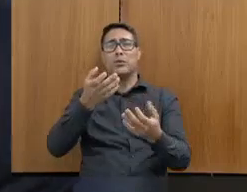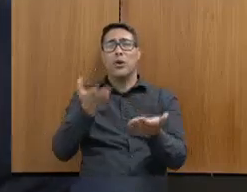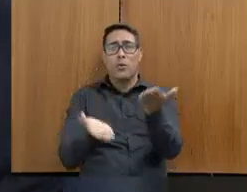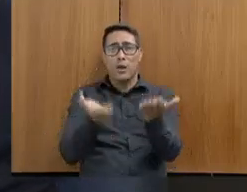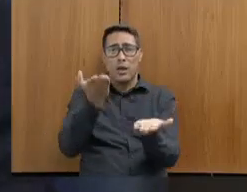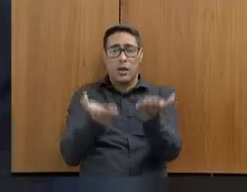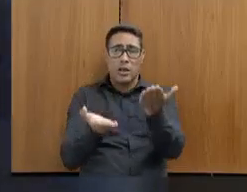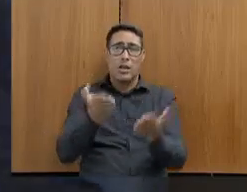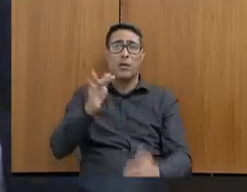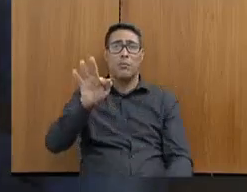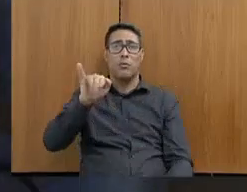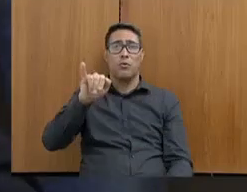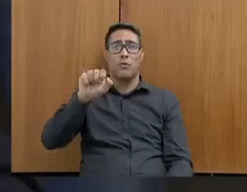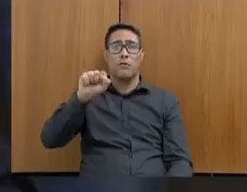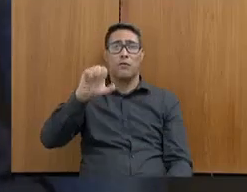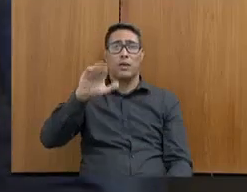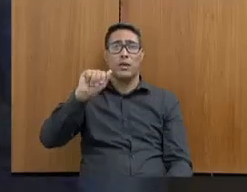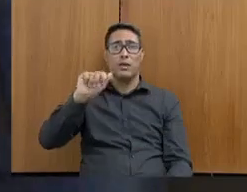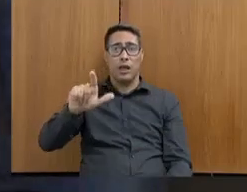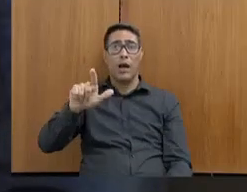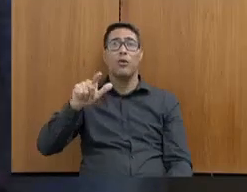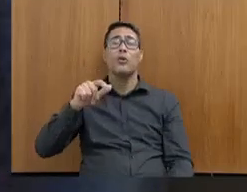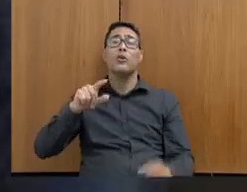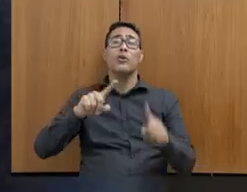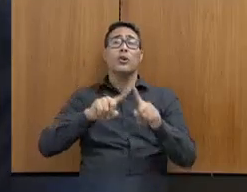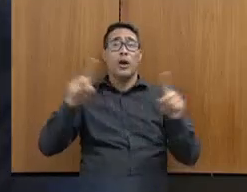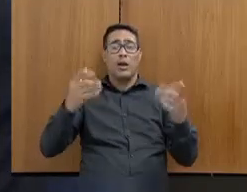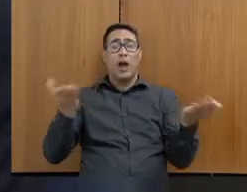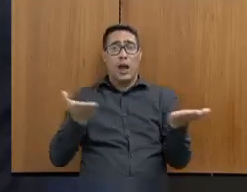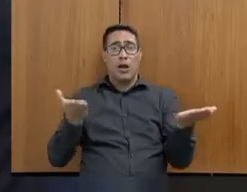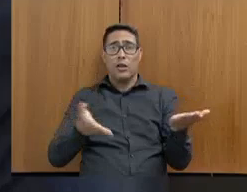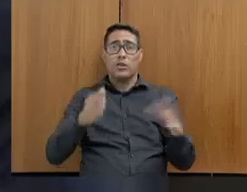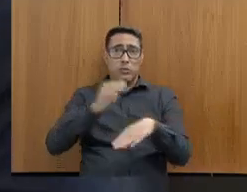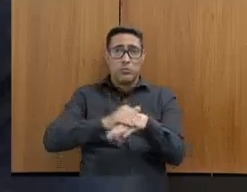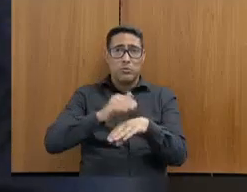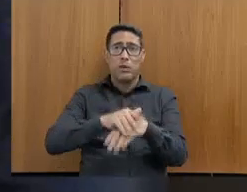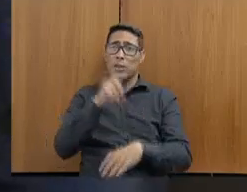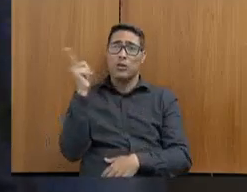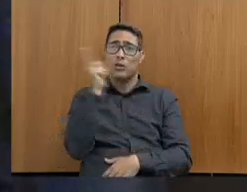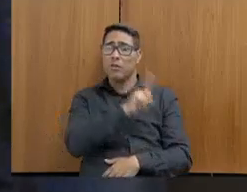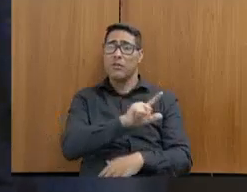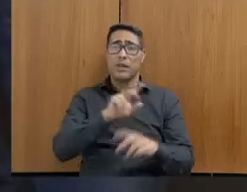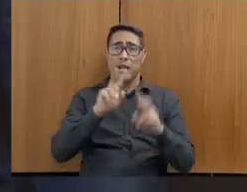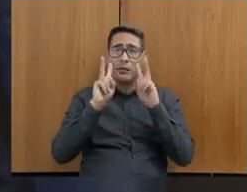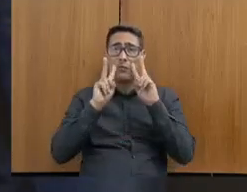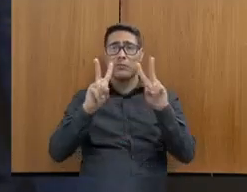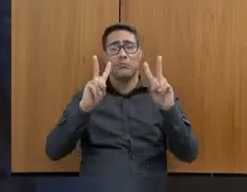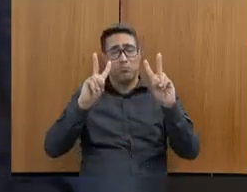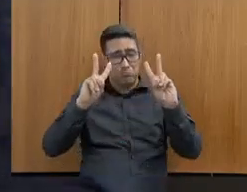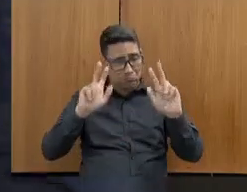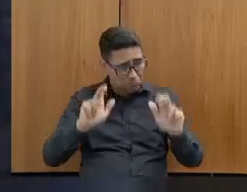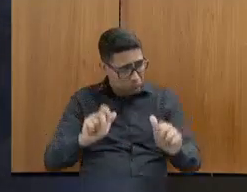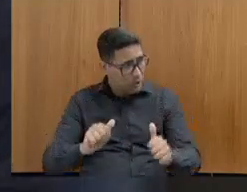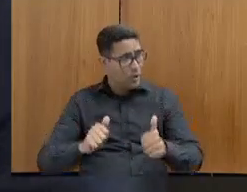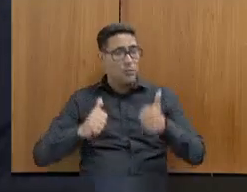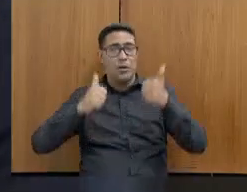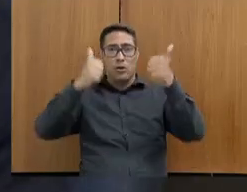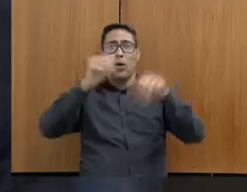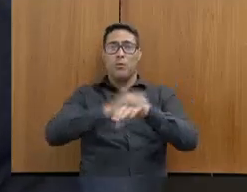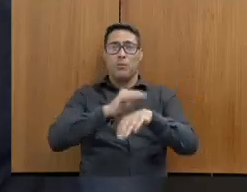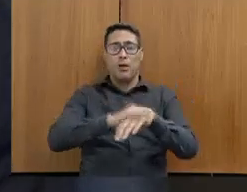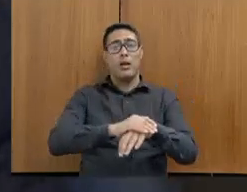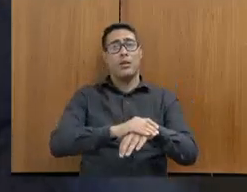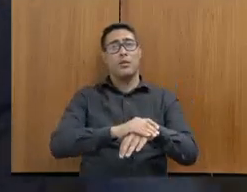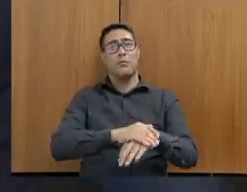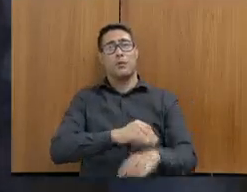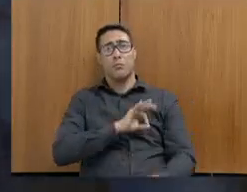nós estamos podendo agora vislumbrar algo mais Digno para polícia civil para a